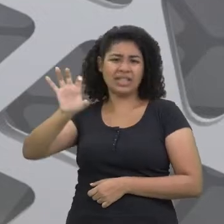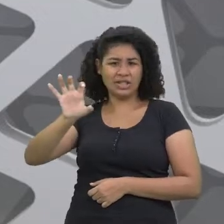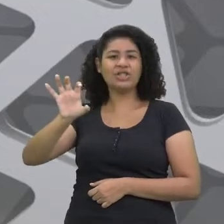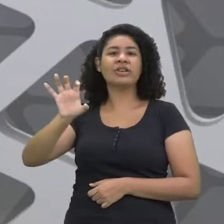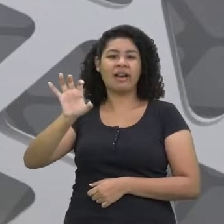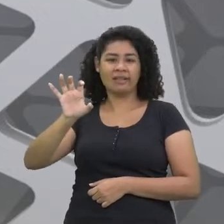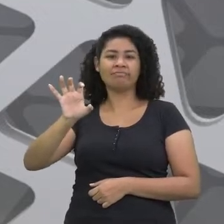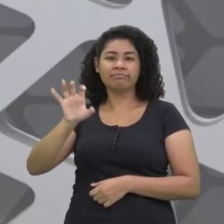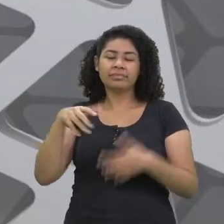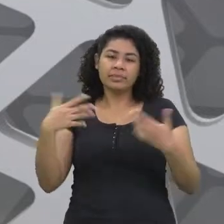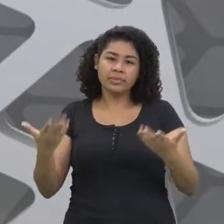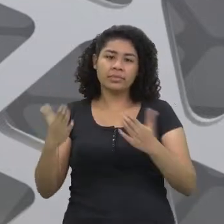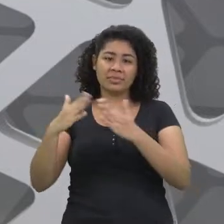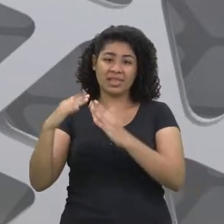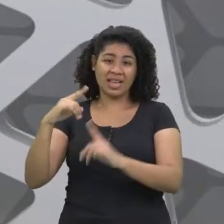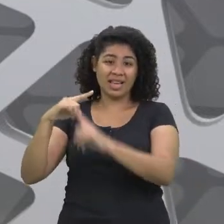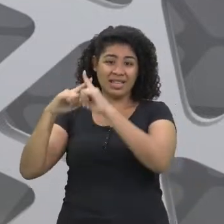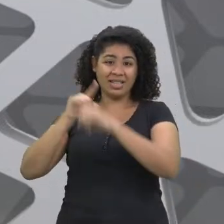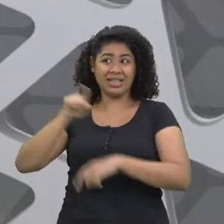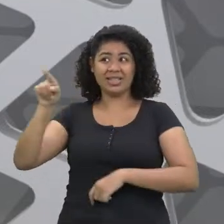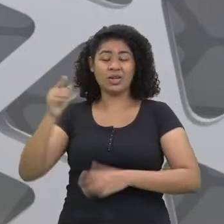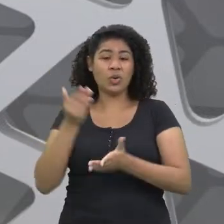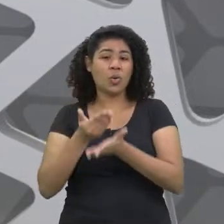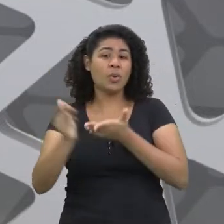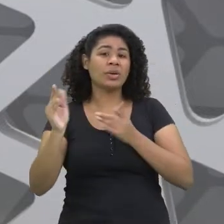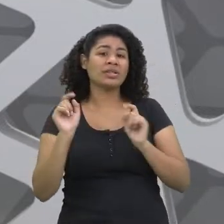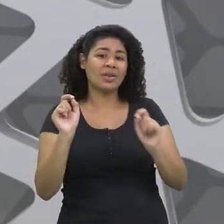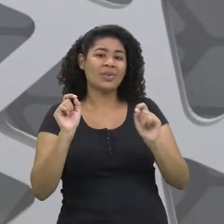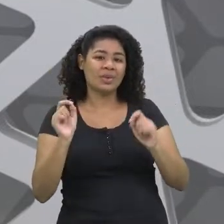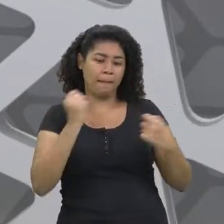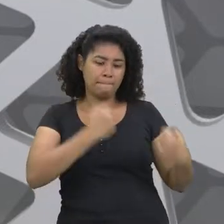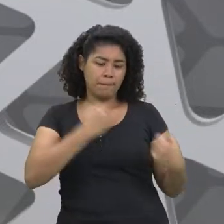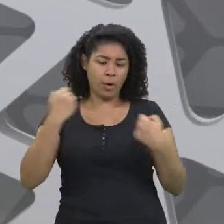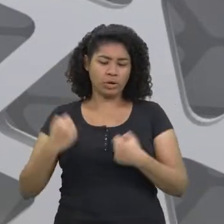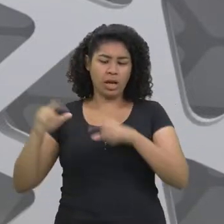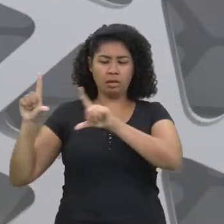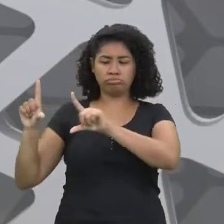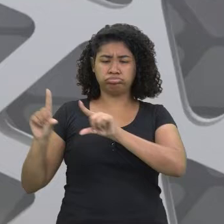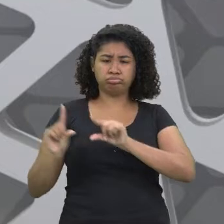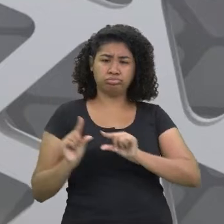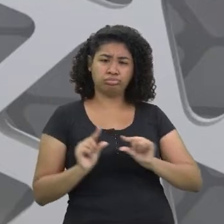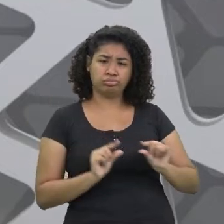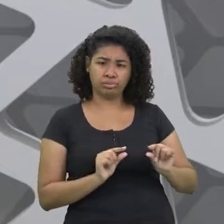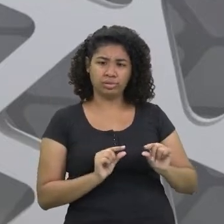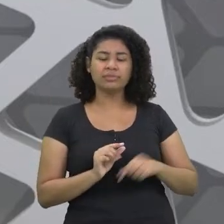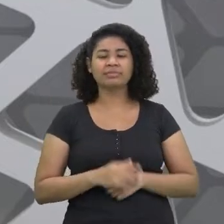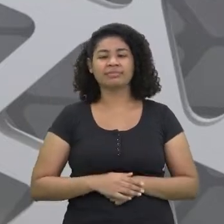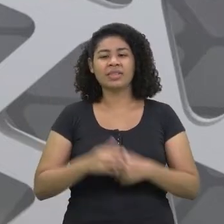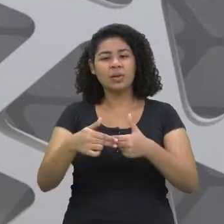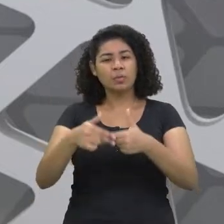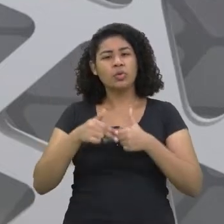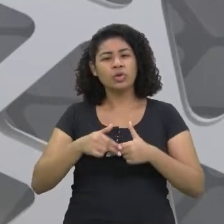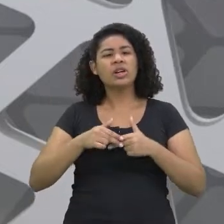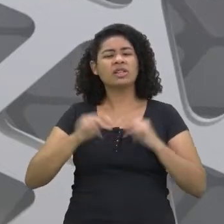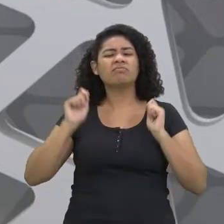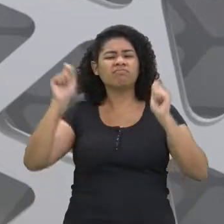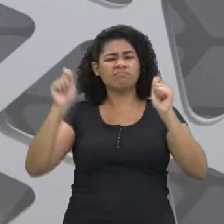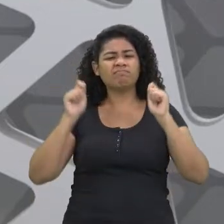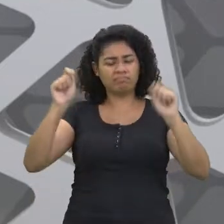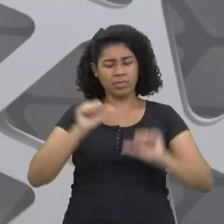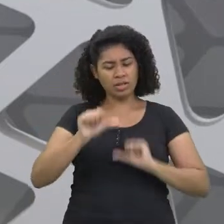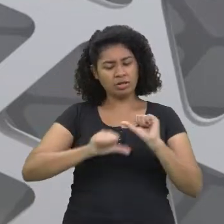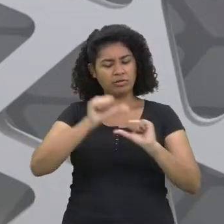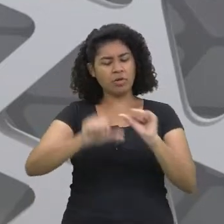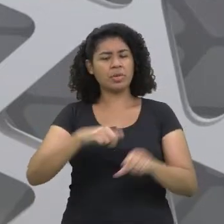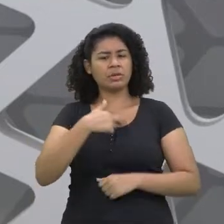sociedade, a igreja vai começar a perder o seu poder. Então, claro que essas reformas religiosas, e